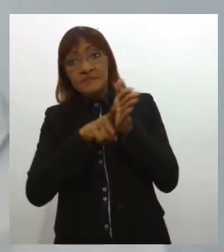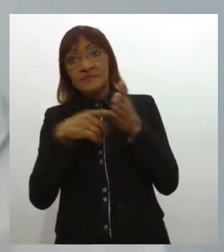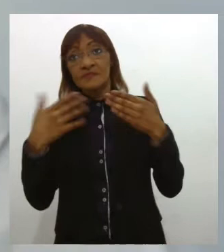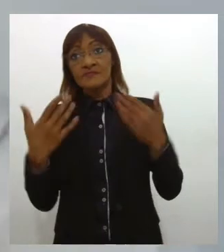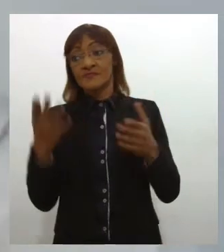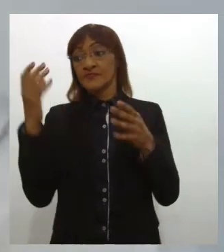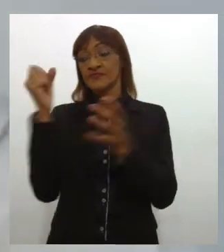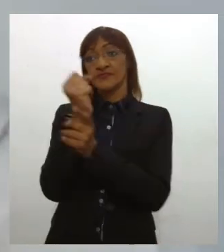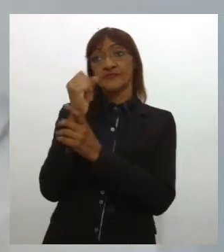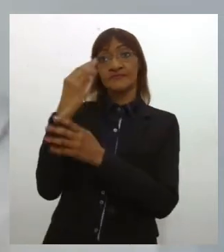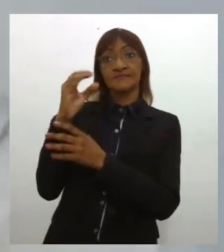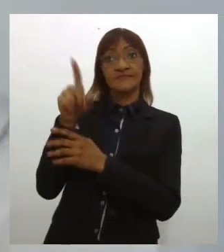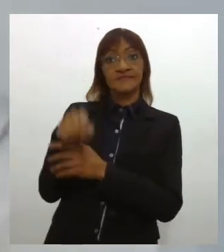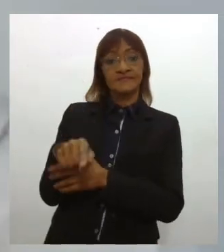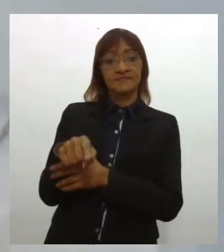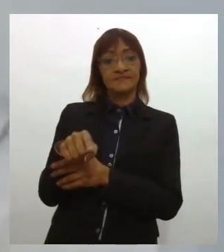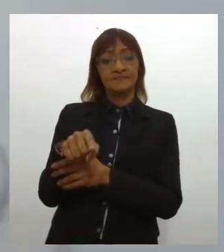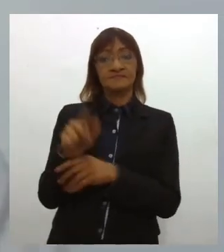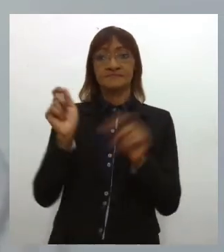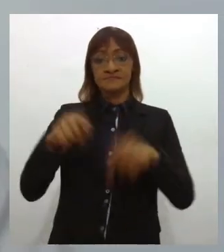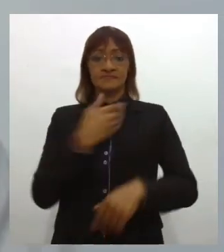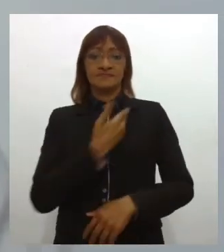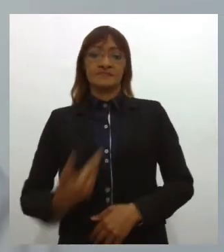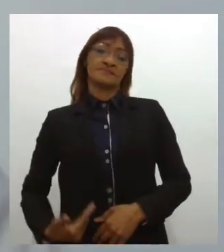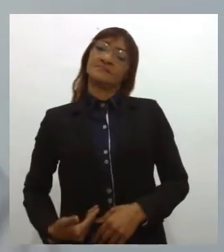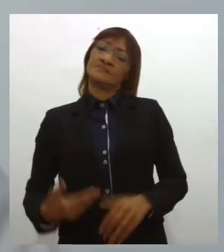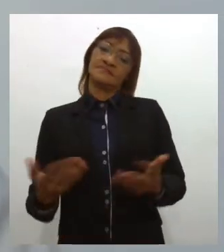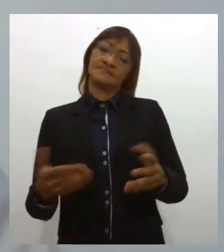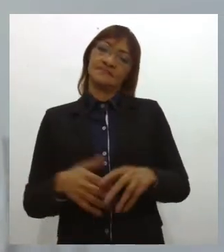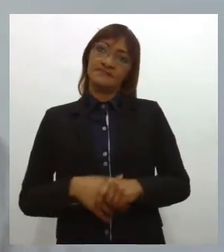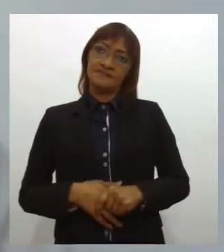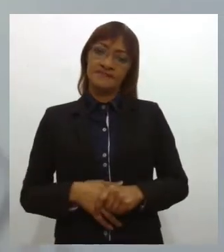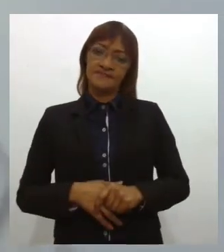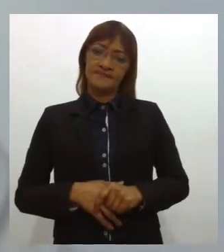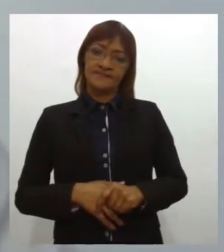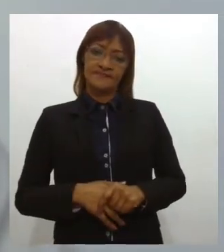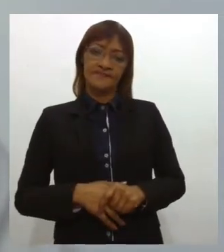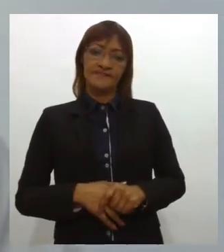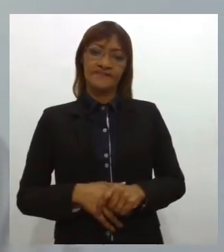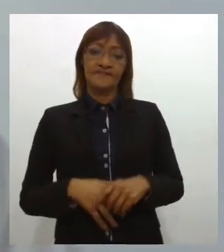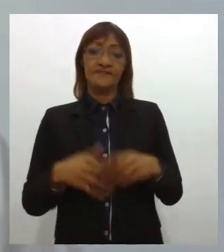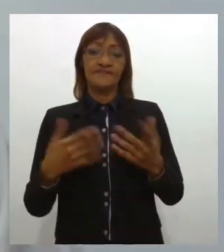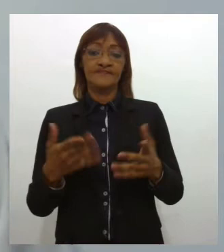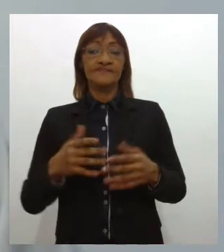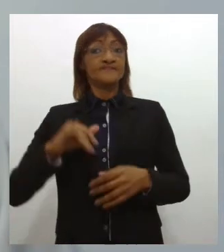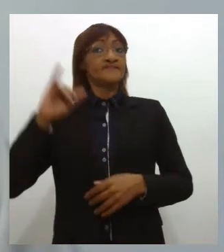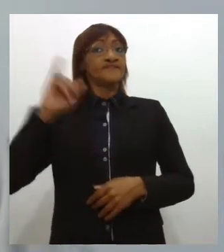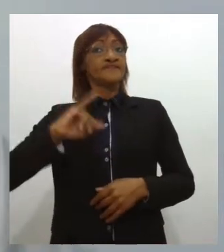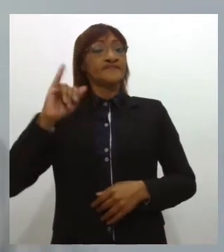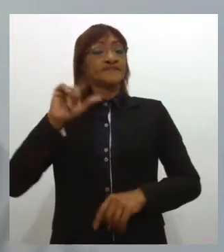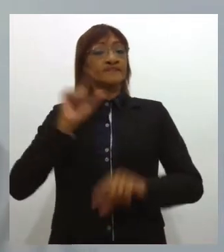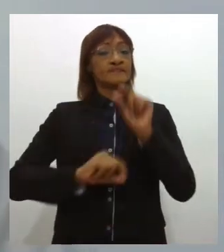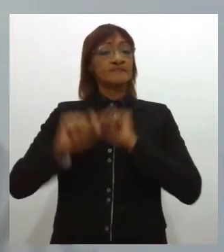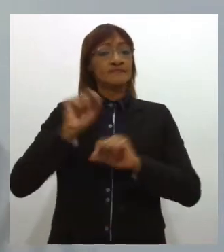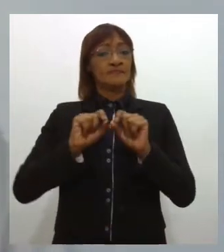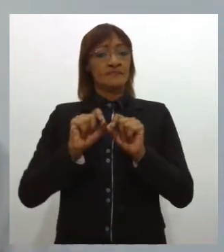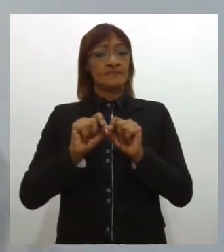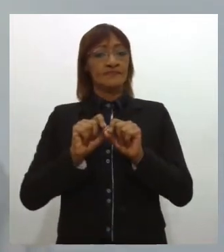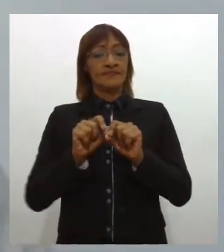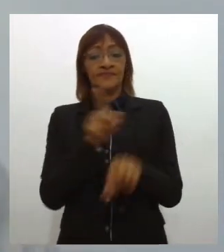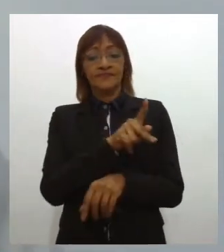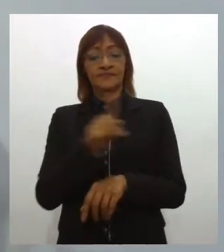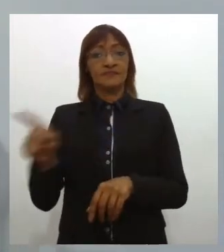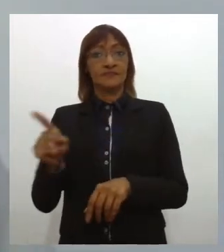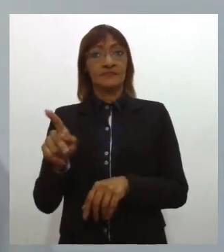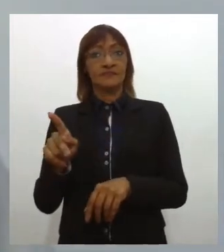ancorar as estratégias de governo. Então, esse estudo ele foi muito interessante, porque uma determinação do nosso presidente foi que